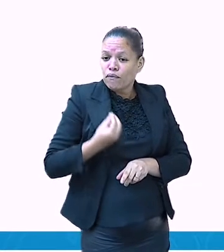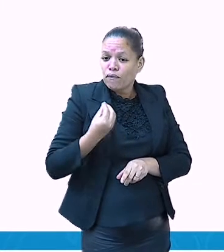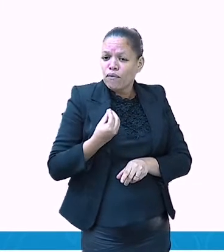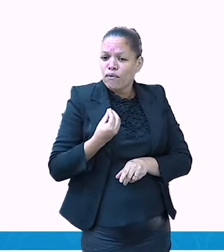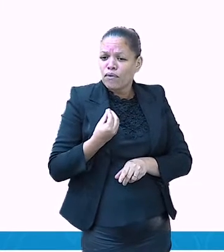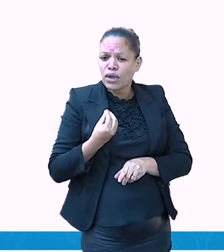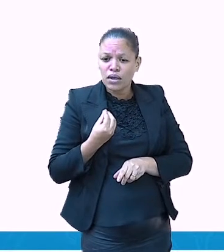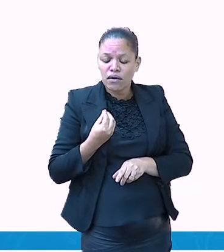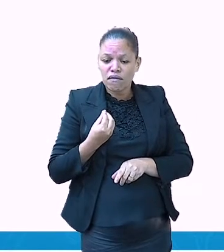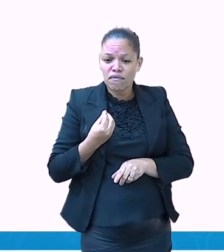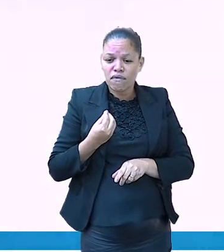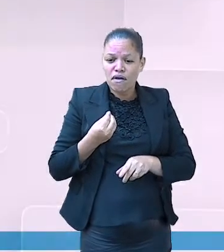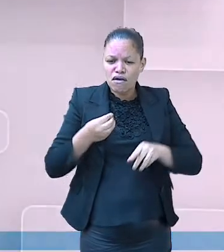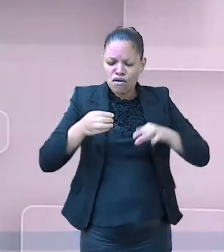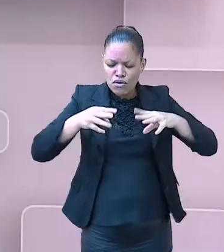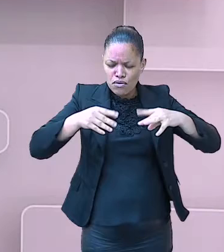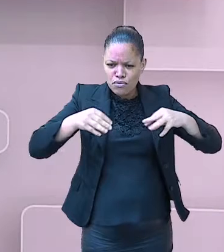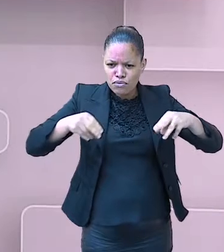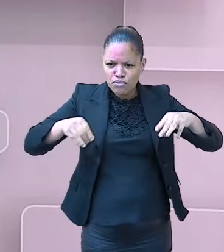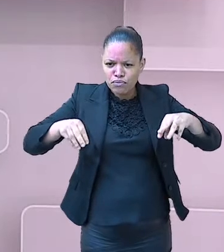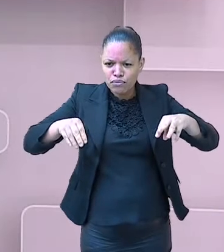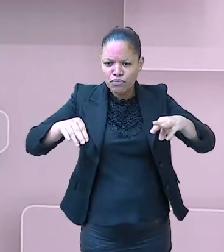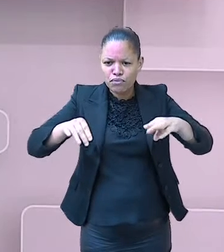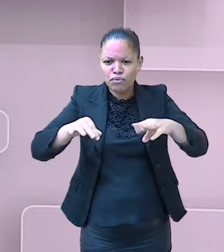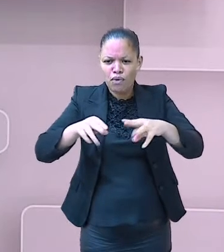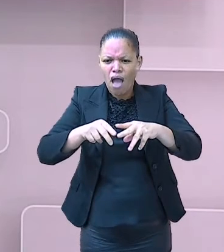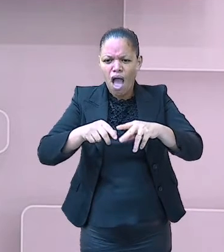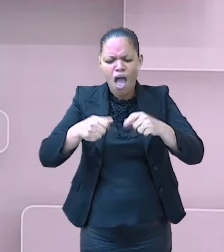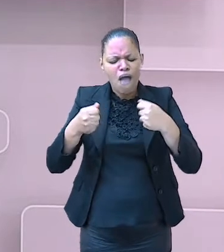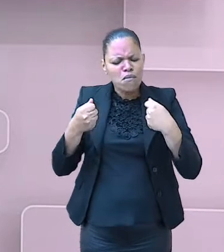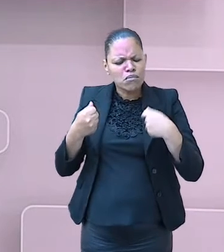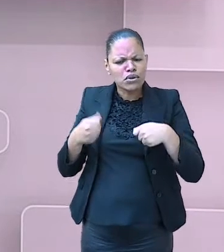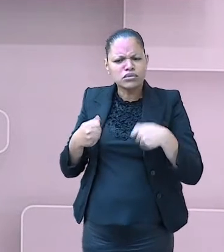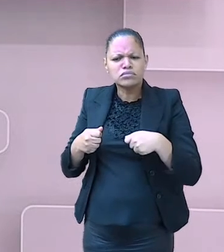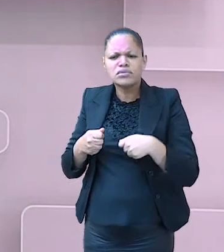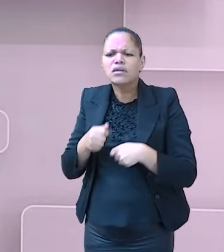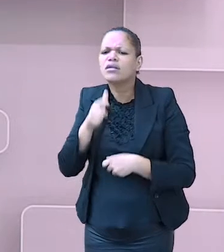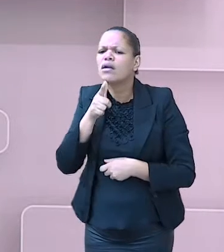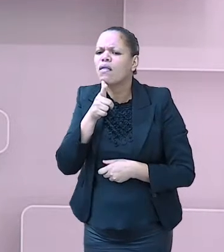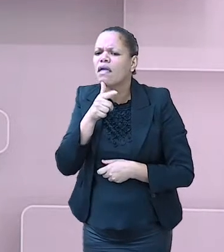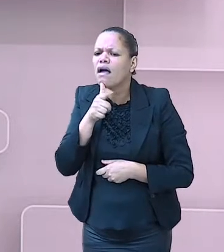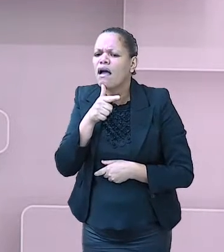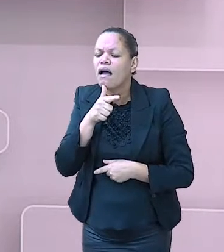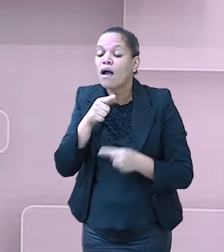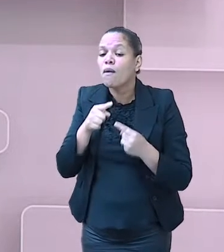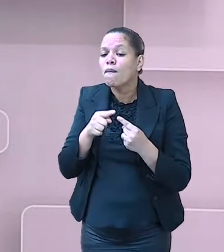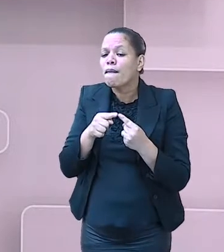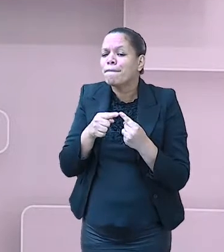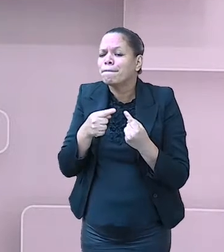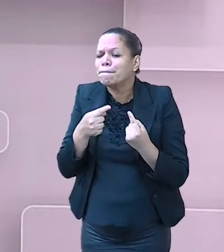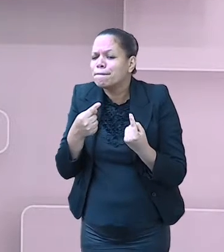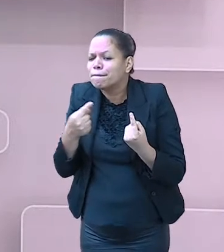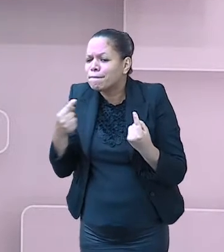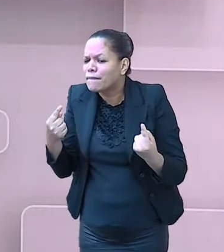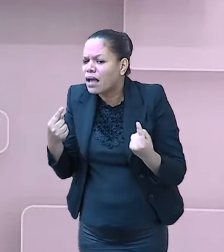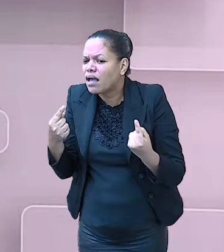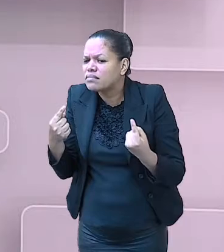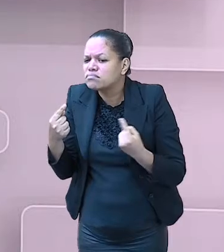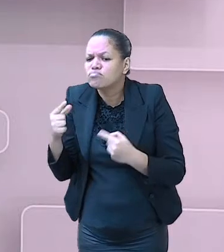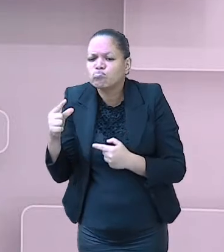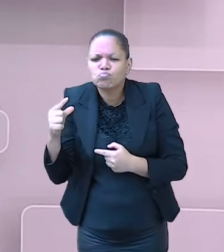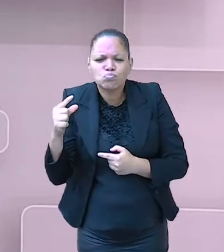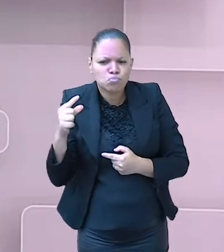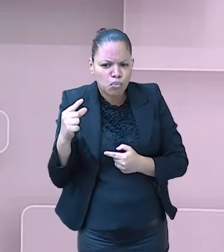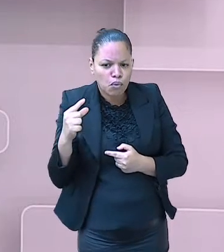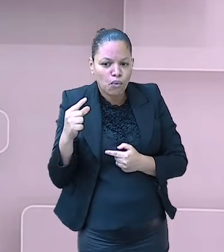muito pouco da água, ao contrário dos anfíbios, tá? Que ainda precisa, nós vamos ver daqui